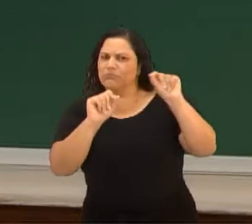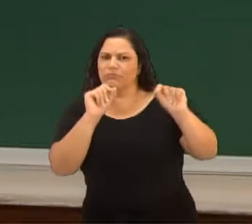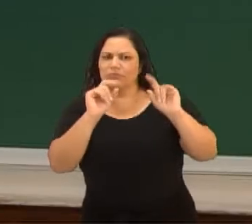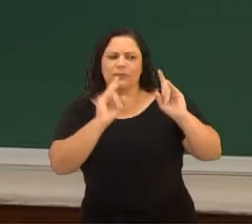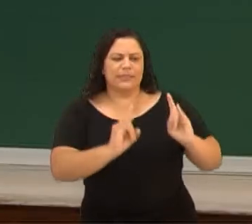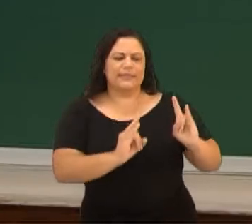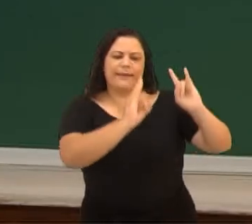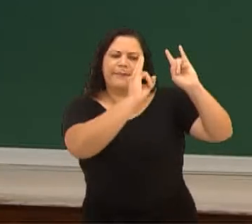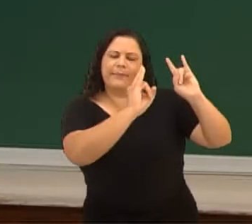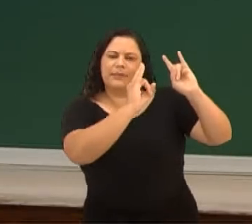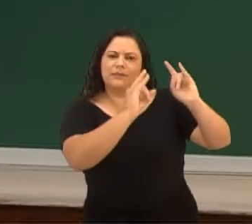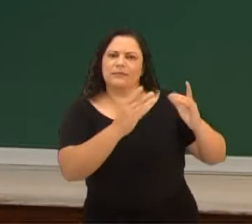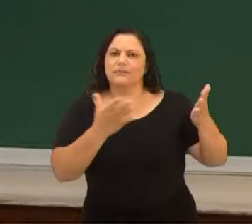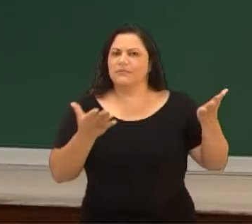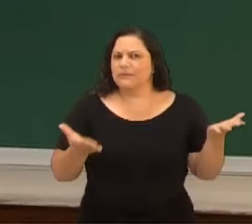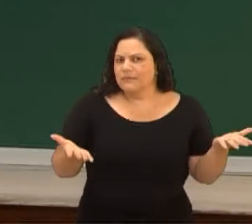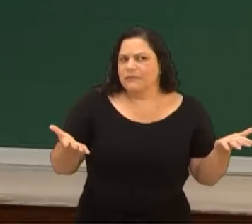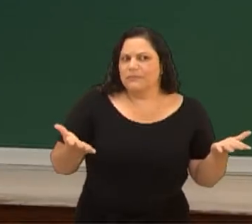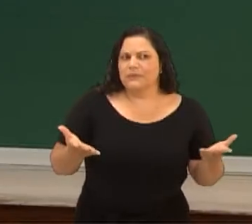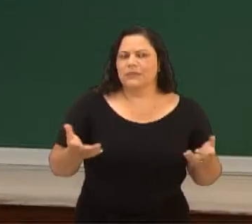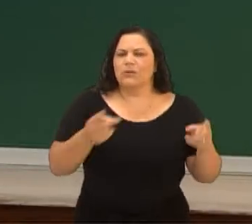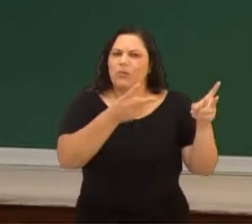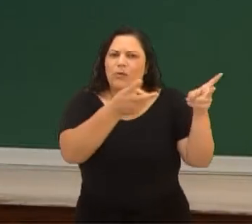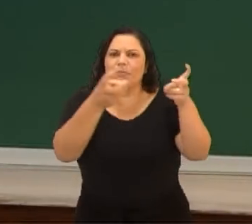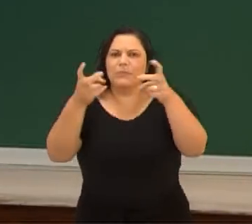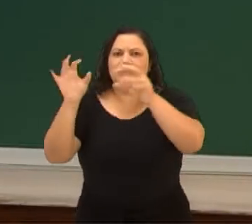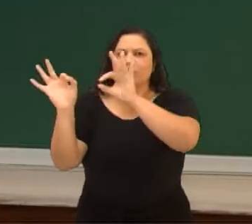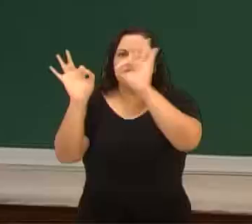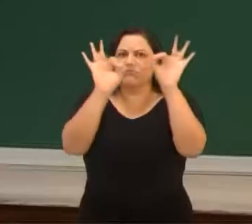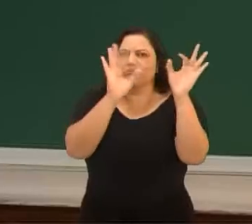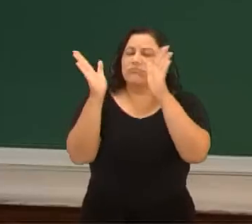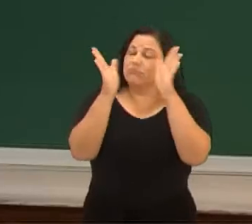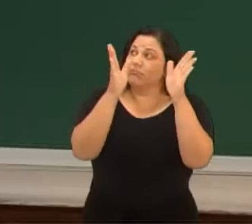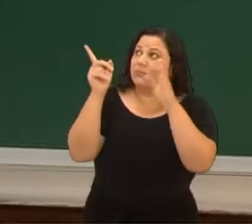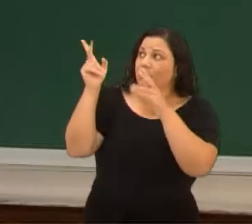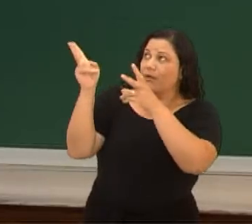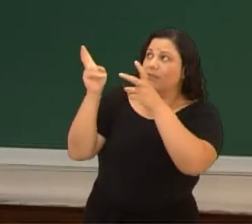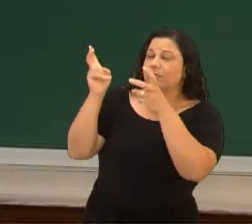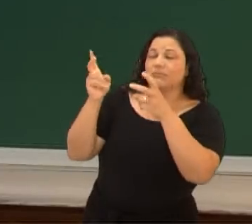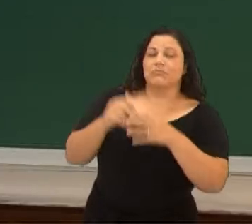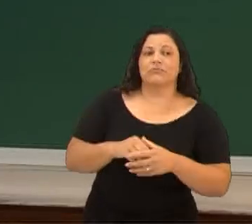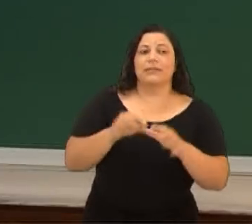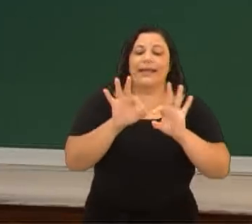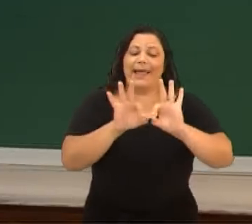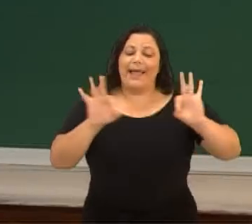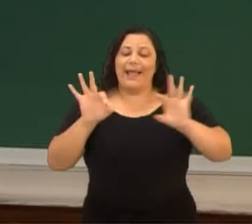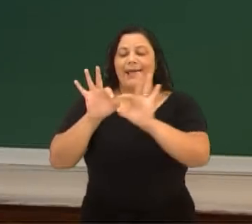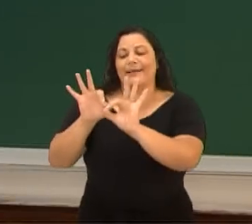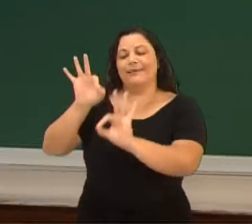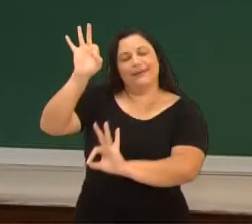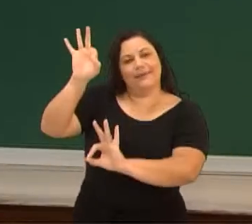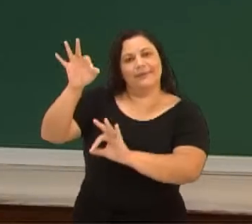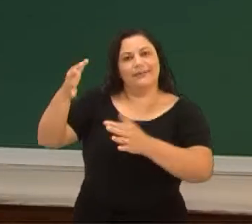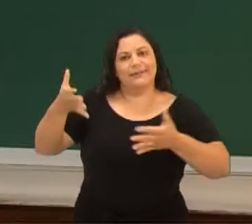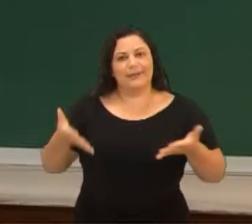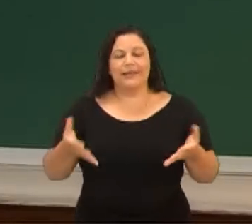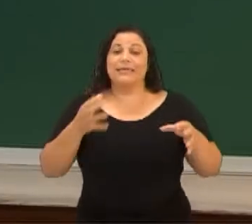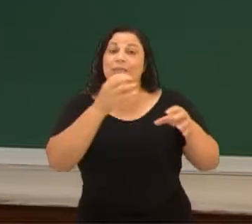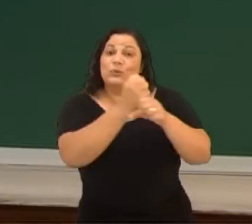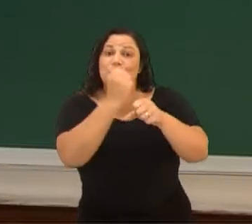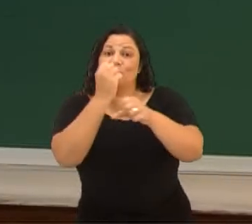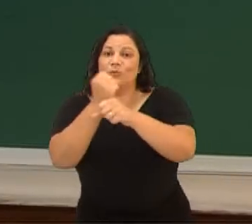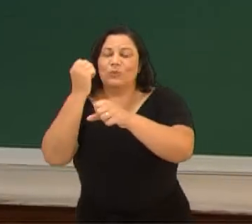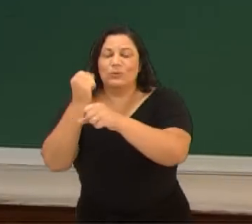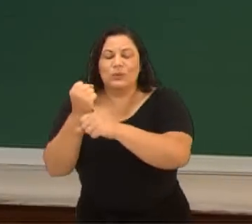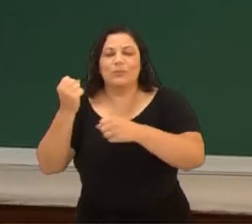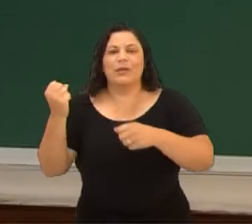apartamento? Olhando aqui, ó, nós vamos ter que ver esta medida e esta medida. Somar